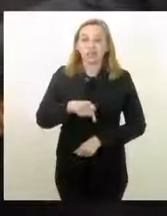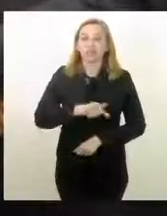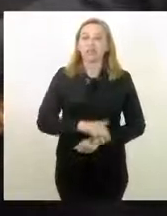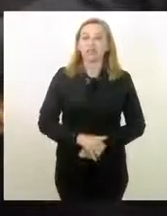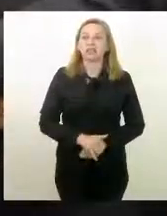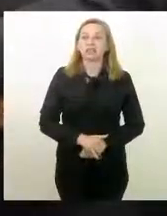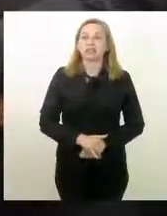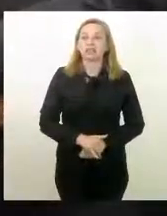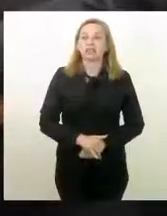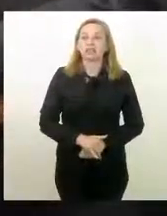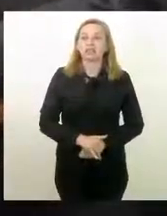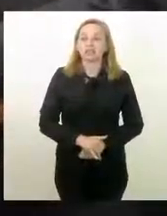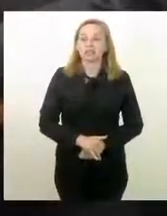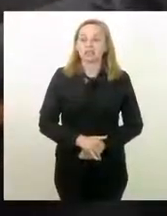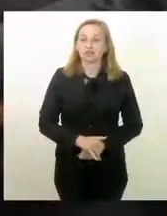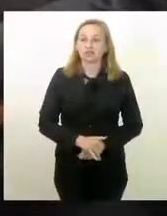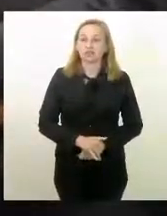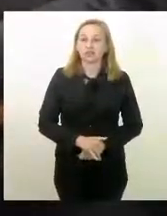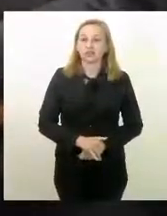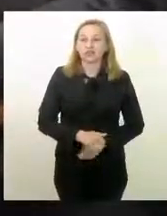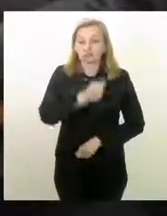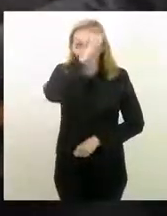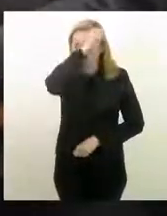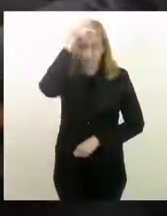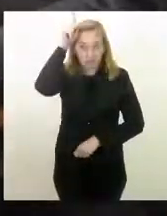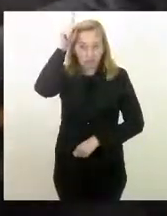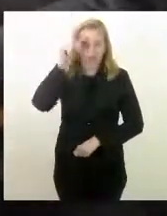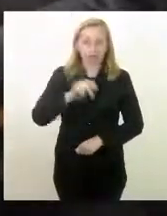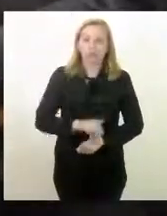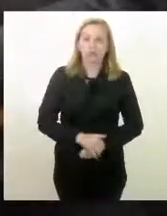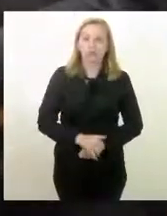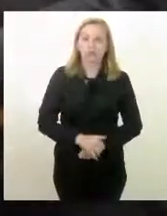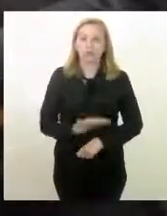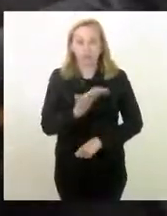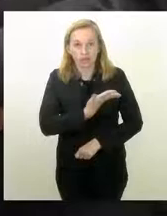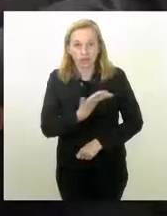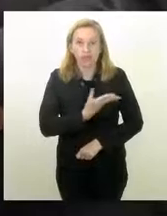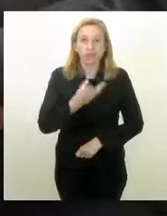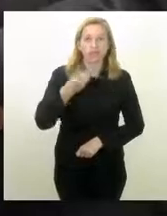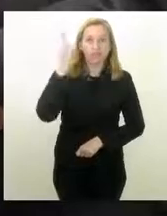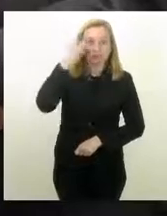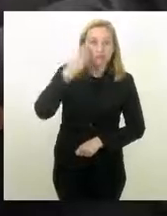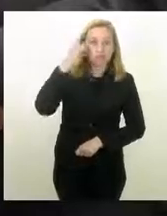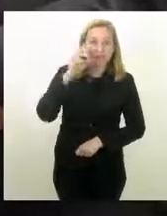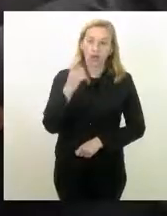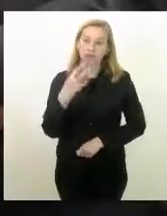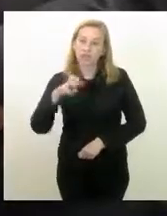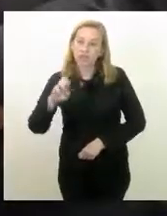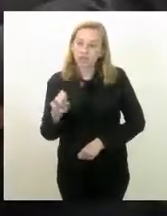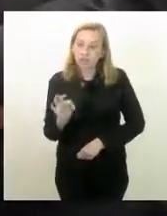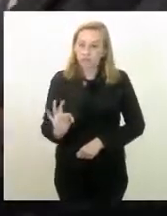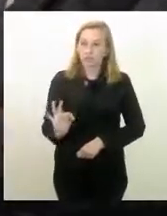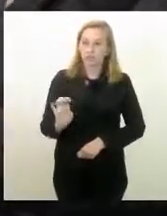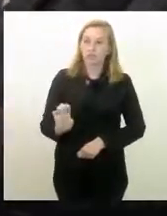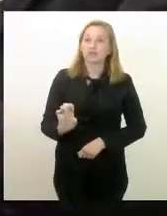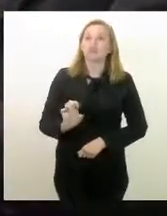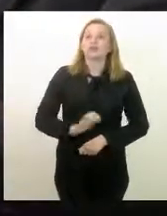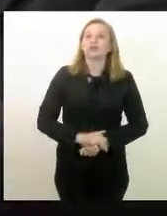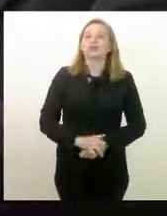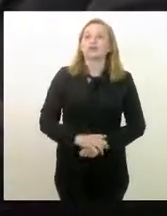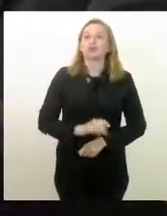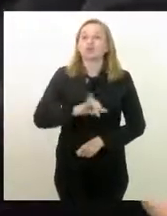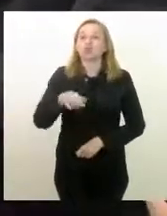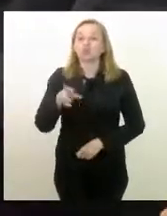estão conosco aqui o nosso prefeito, nosso amigo deputado Elbert Rezende, o